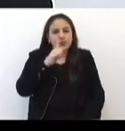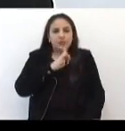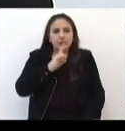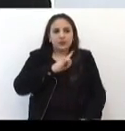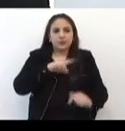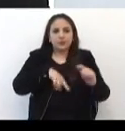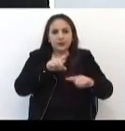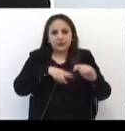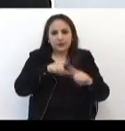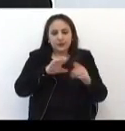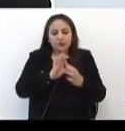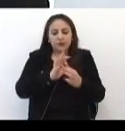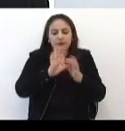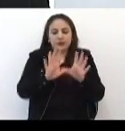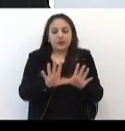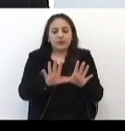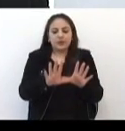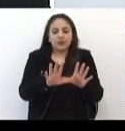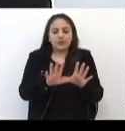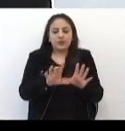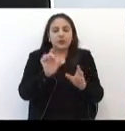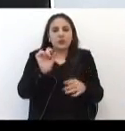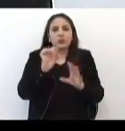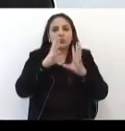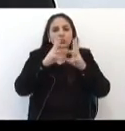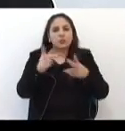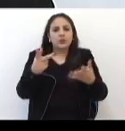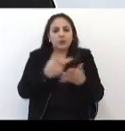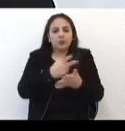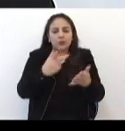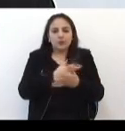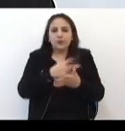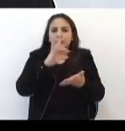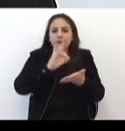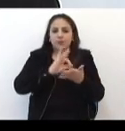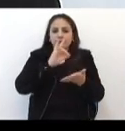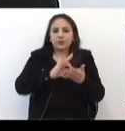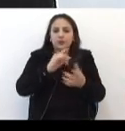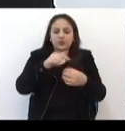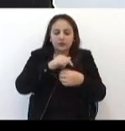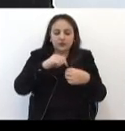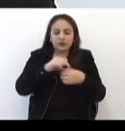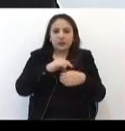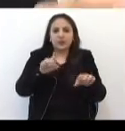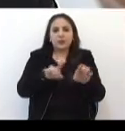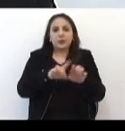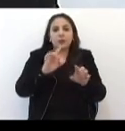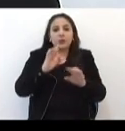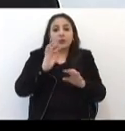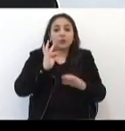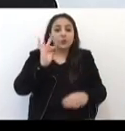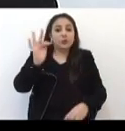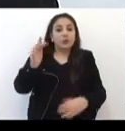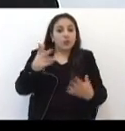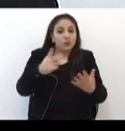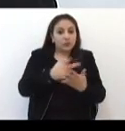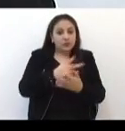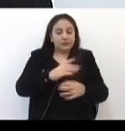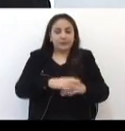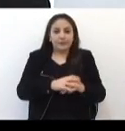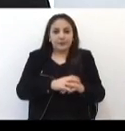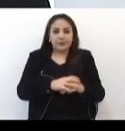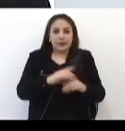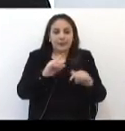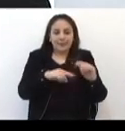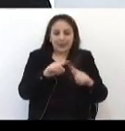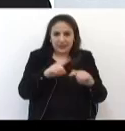um material disponível daquilo que acontece realmente na cidade e daquilo que virá acontecer futuramente. Esse